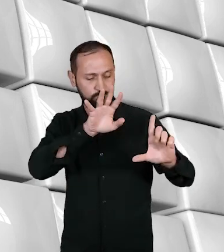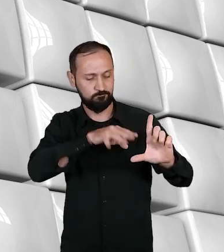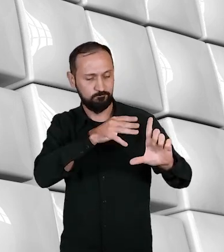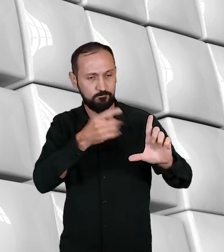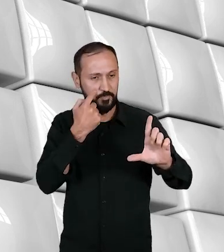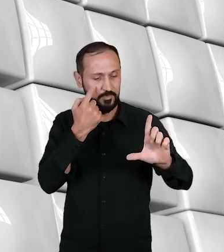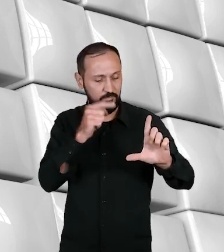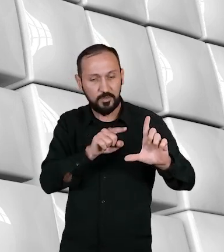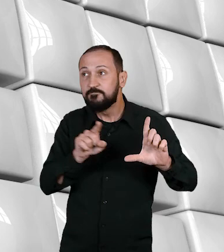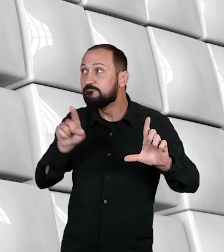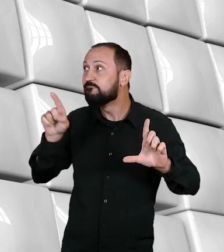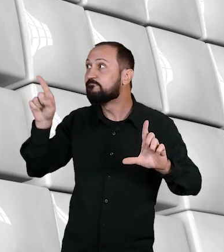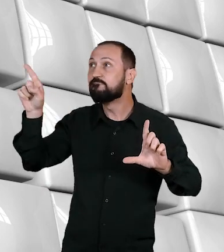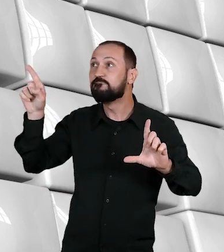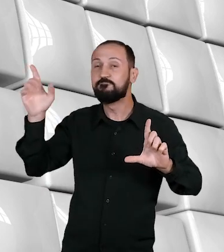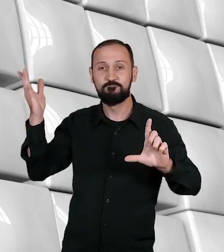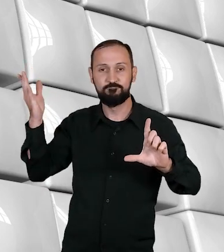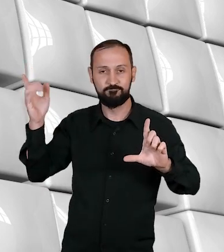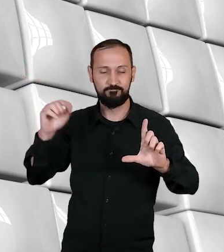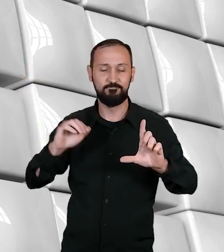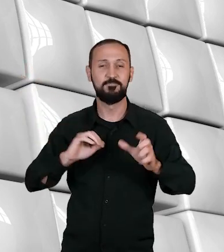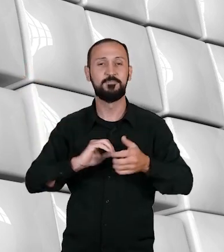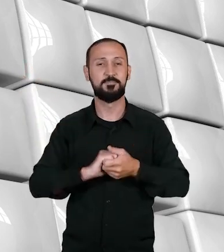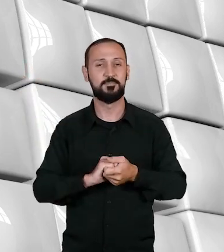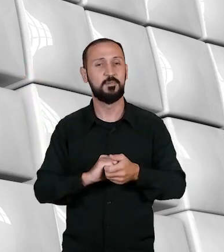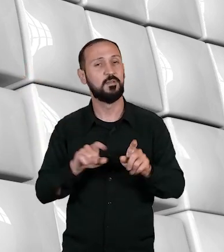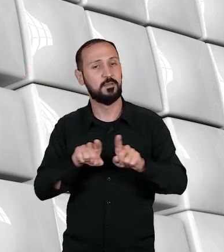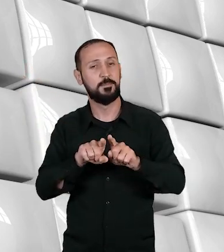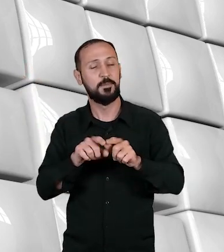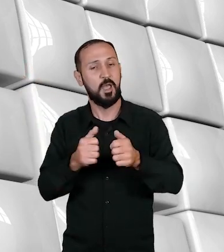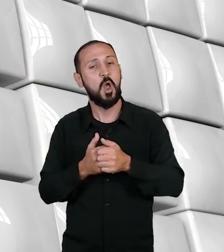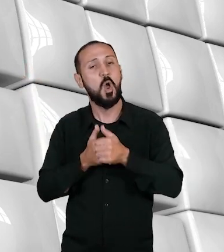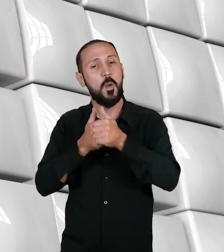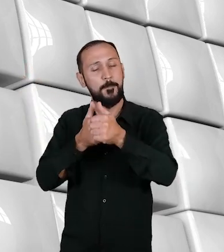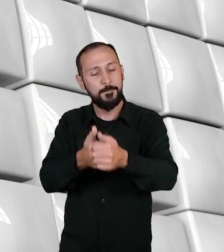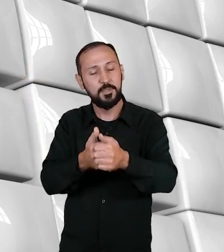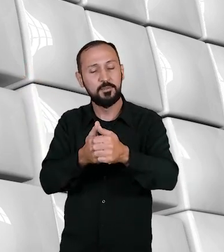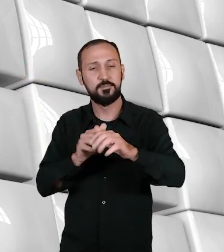QR Code que aparece agora em sua tela. Siga